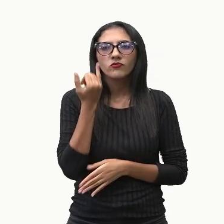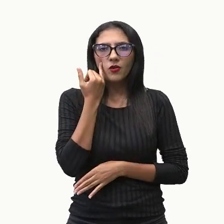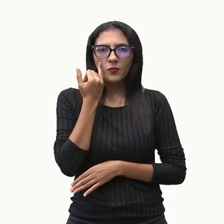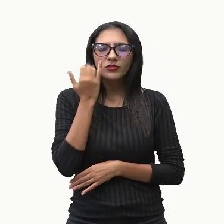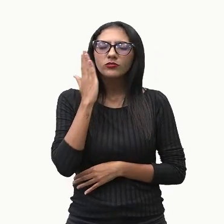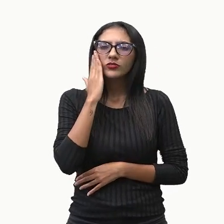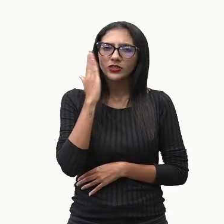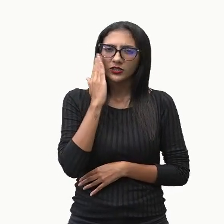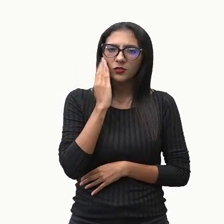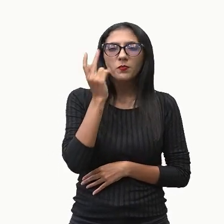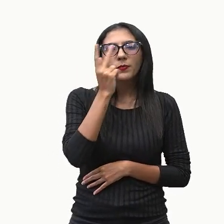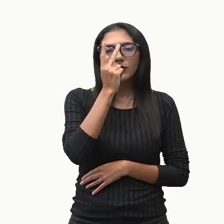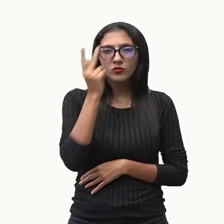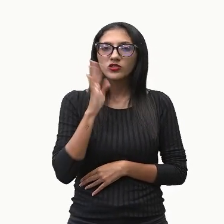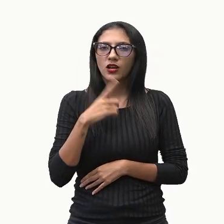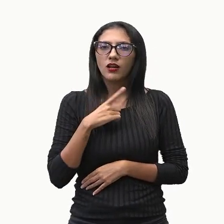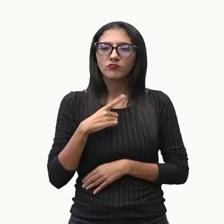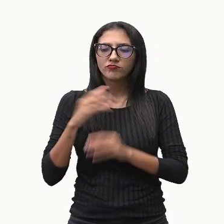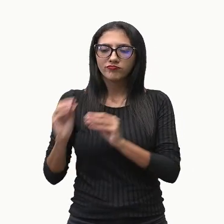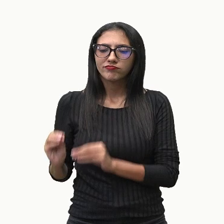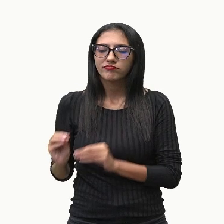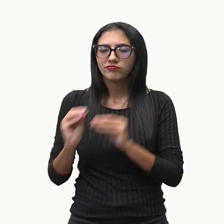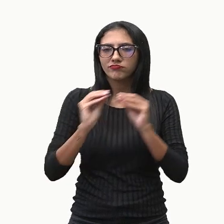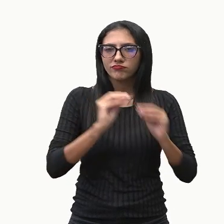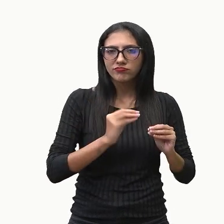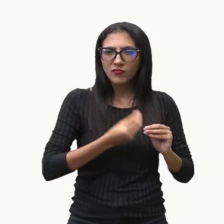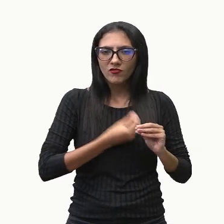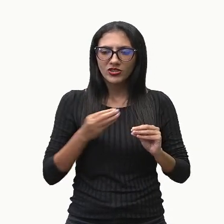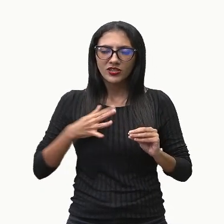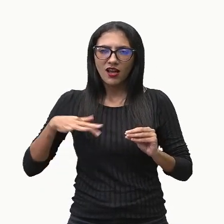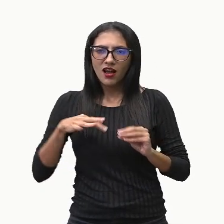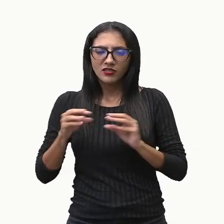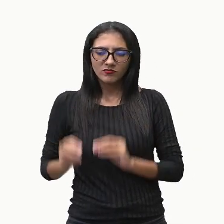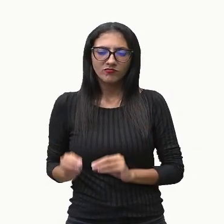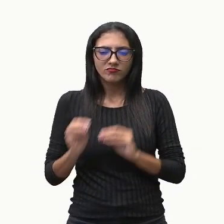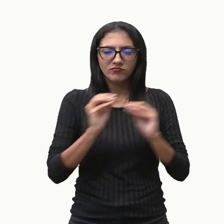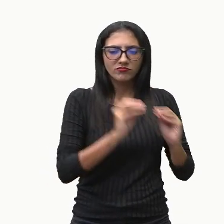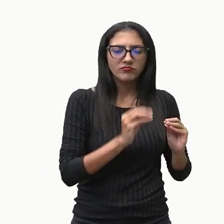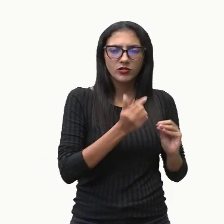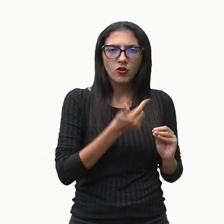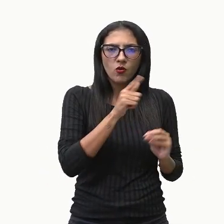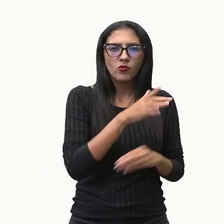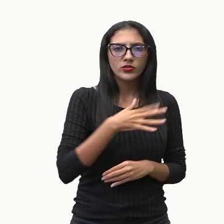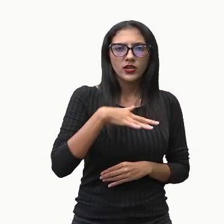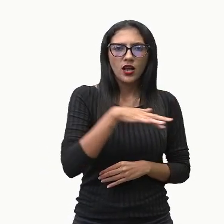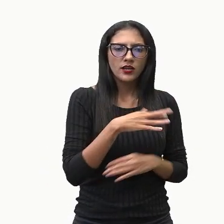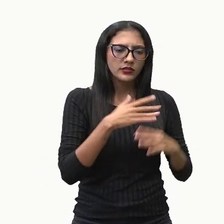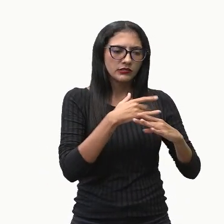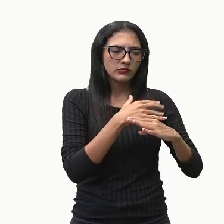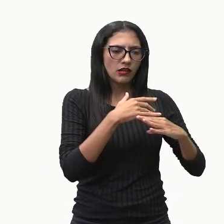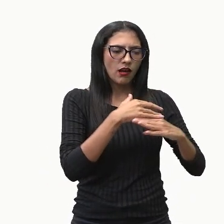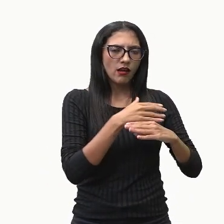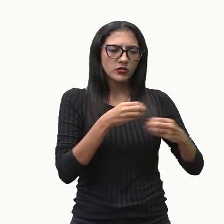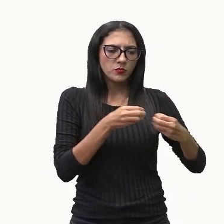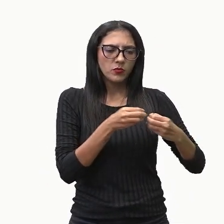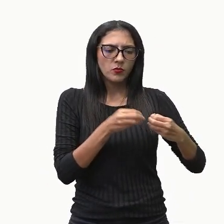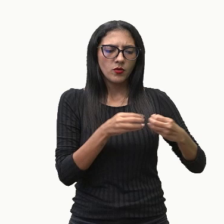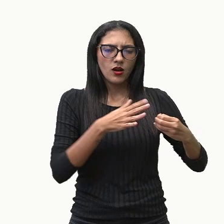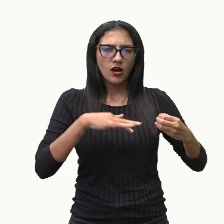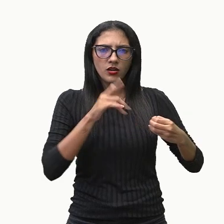que estão optando sair dos lugares onde moram para ir para próximo, pelo menos cidades próximas de